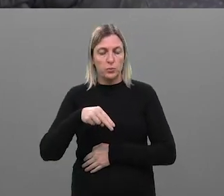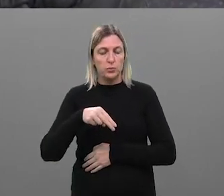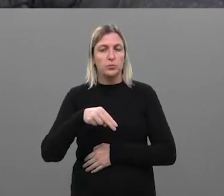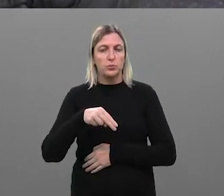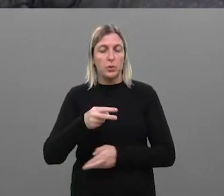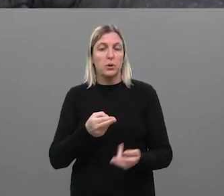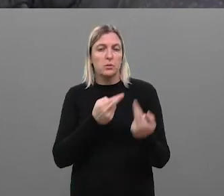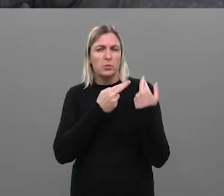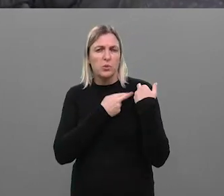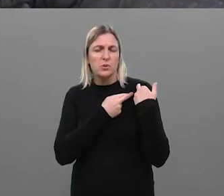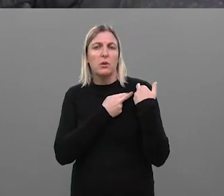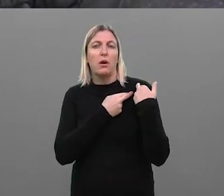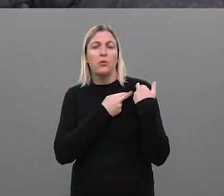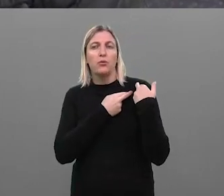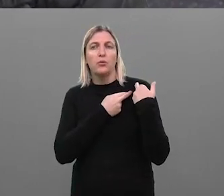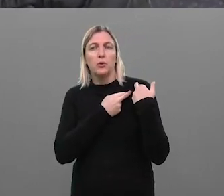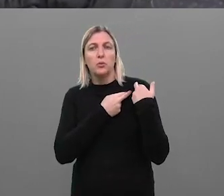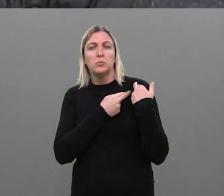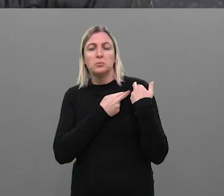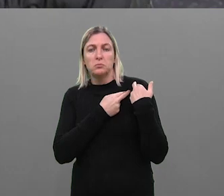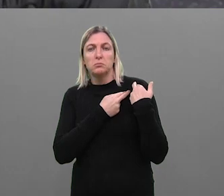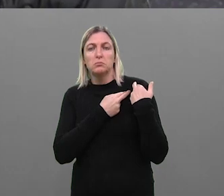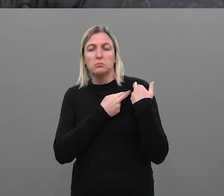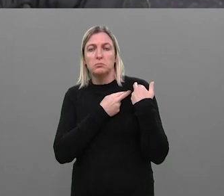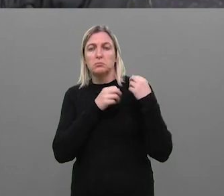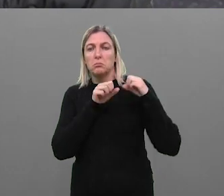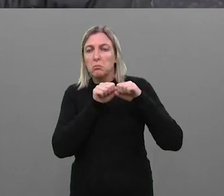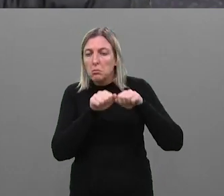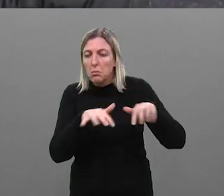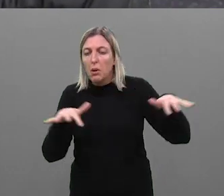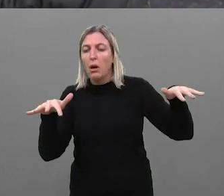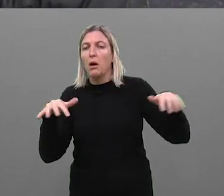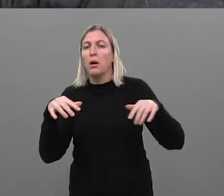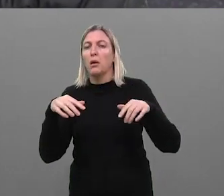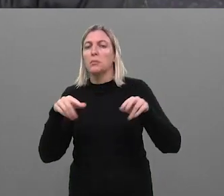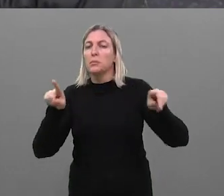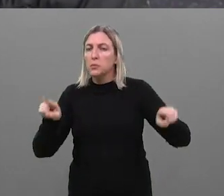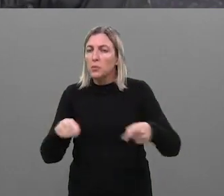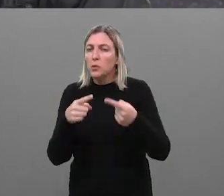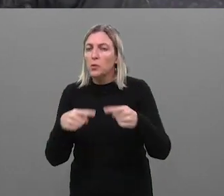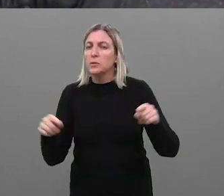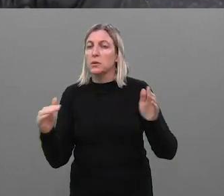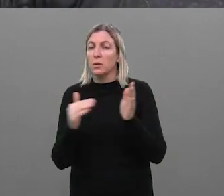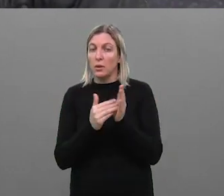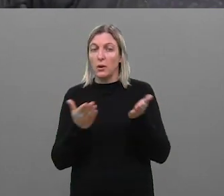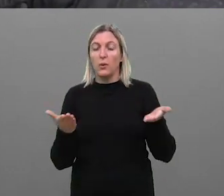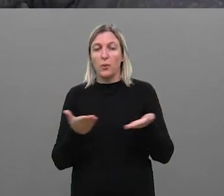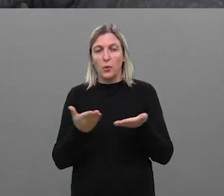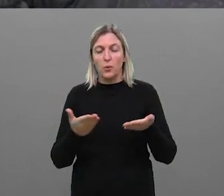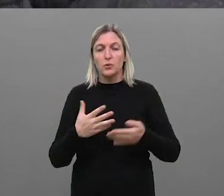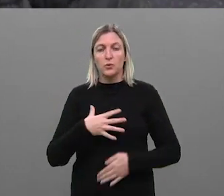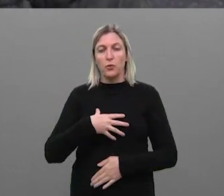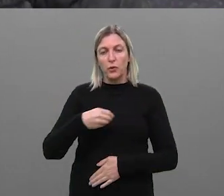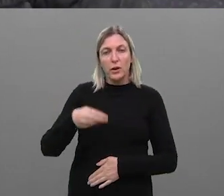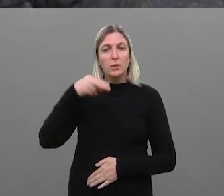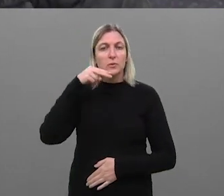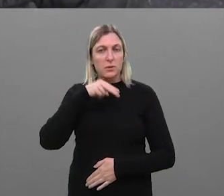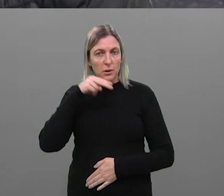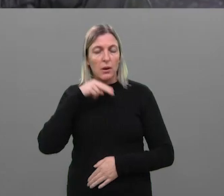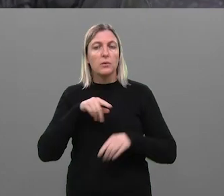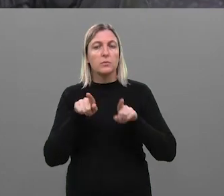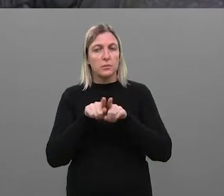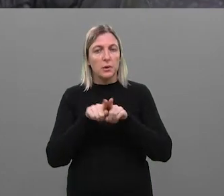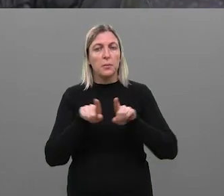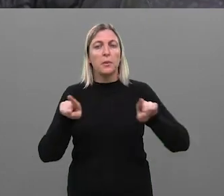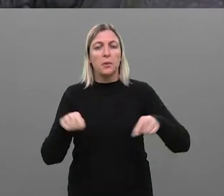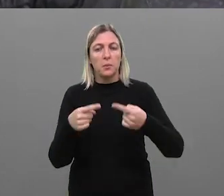responsável por muitas décadas de música até hoje seus descendentes seus bisnetos estão fazendo música temos o Frederico